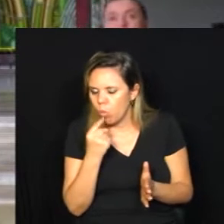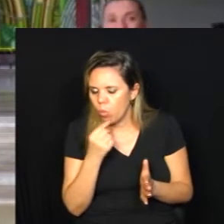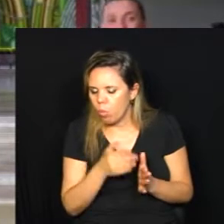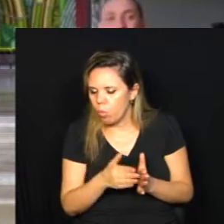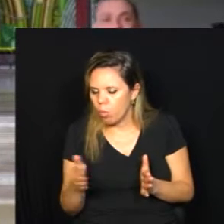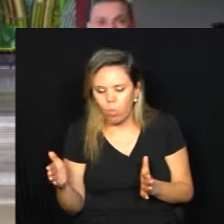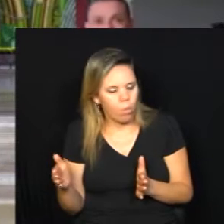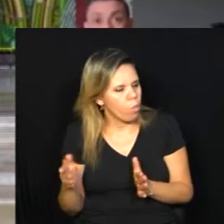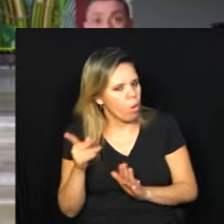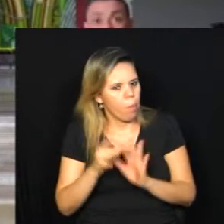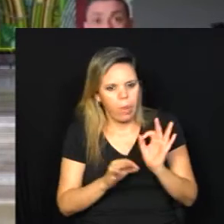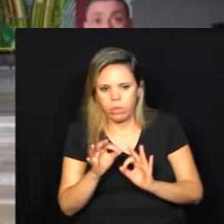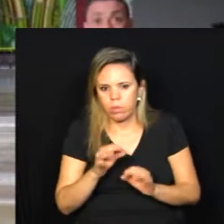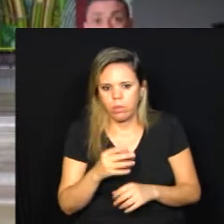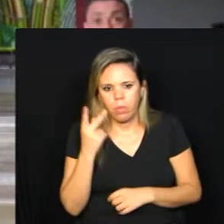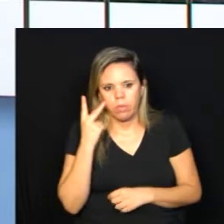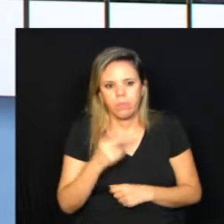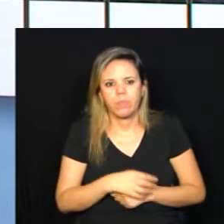vermelha do Plano São Paulo.